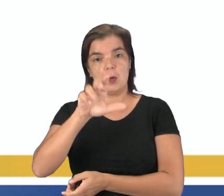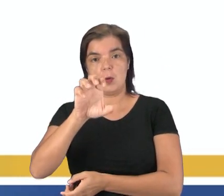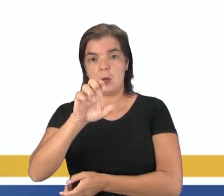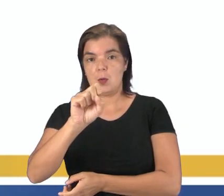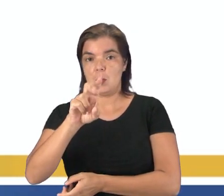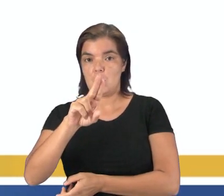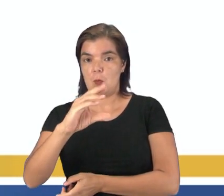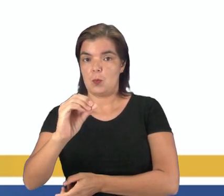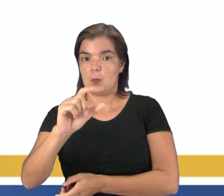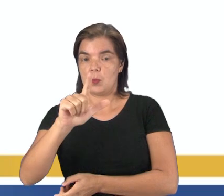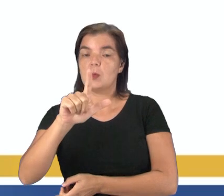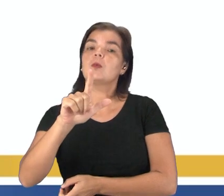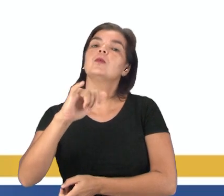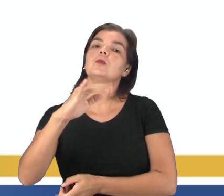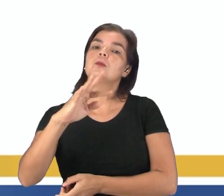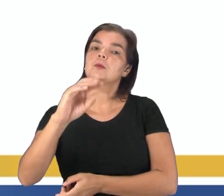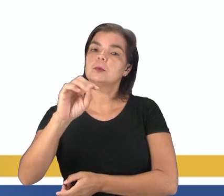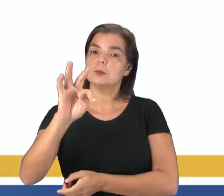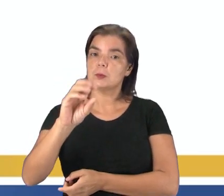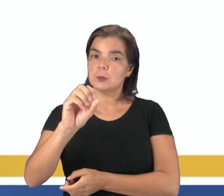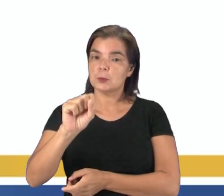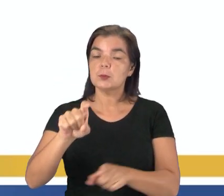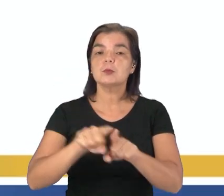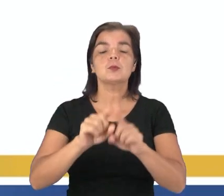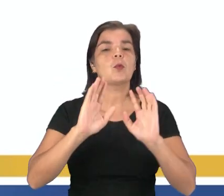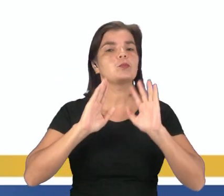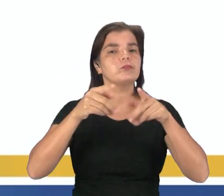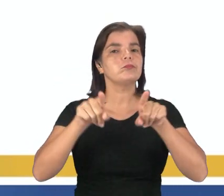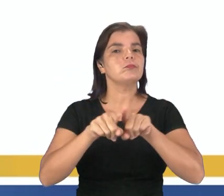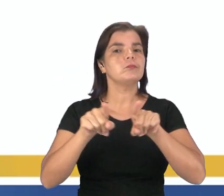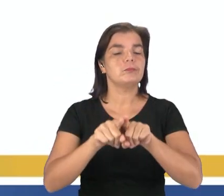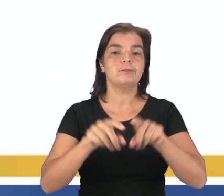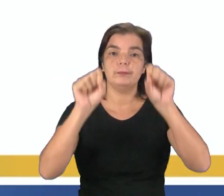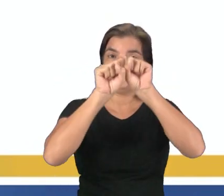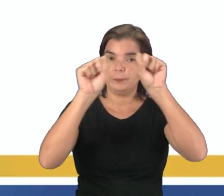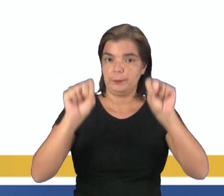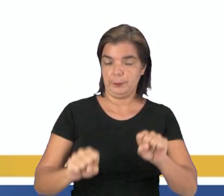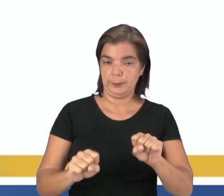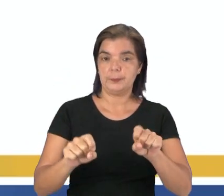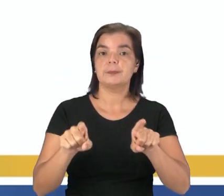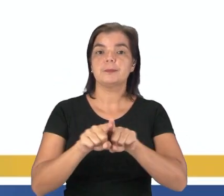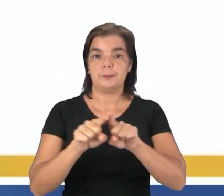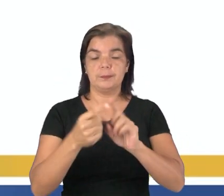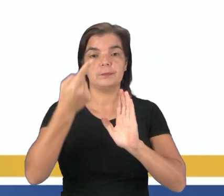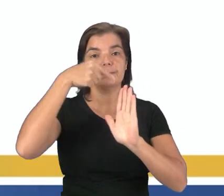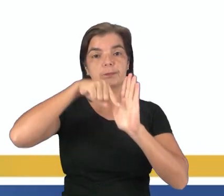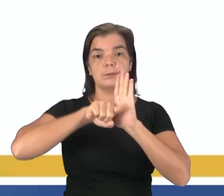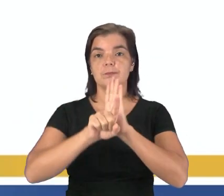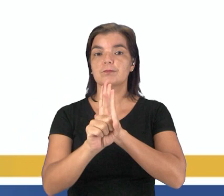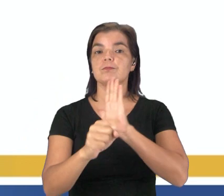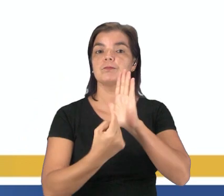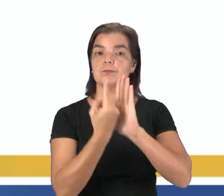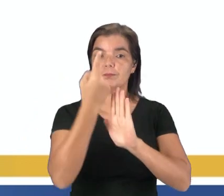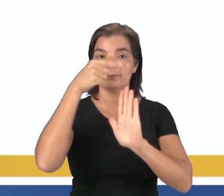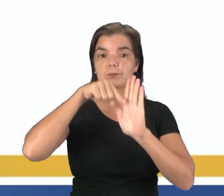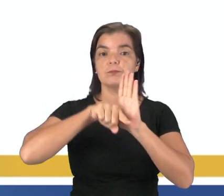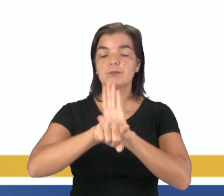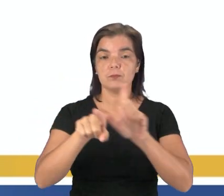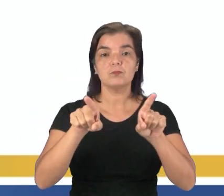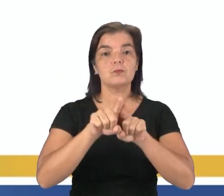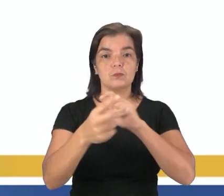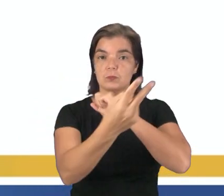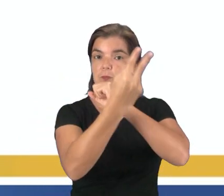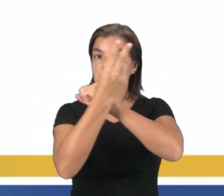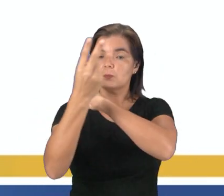leucócitos. Esses leucócitos vão atuar diretamente no nosso sistema imunológico, porque eles vão fazer esse papel de